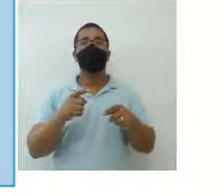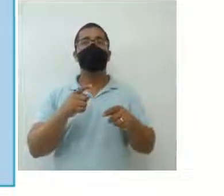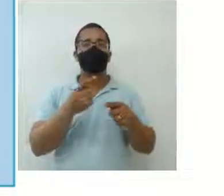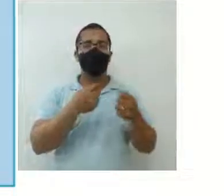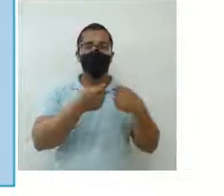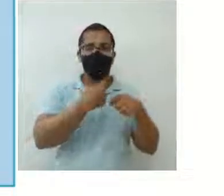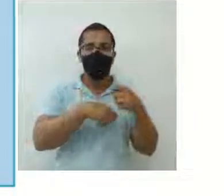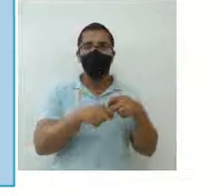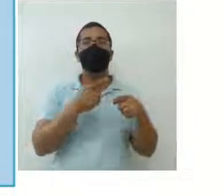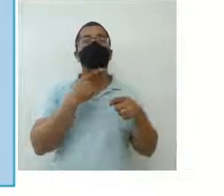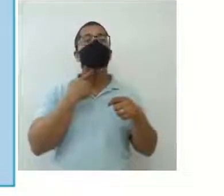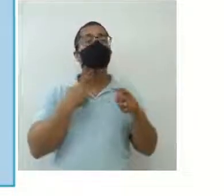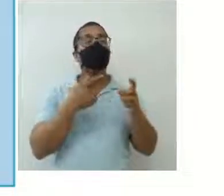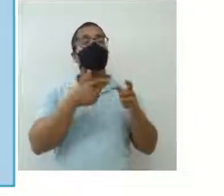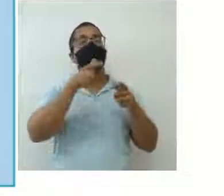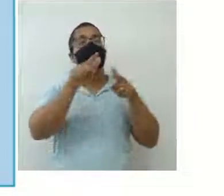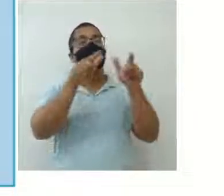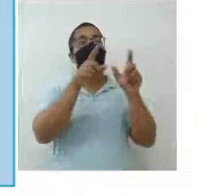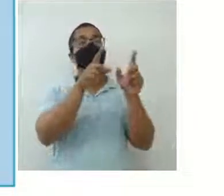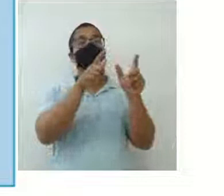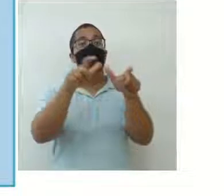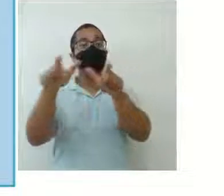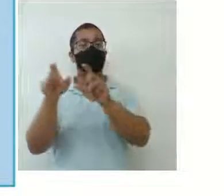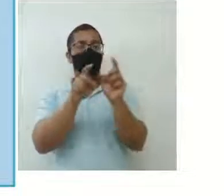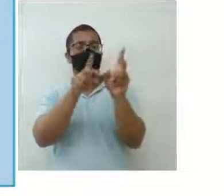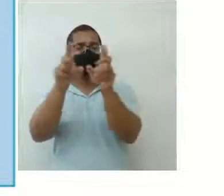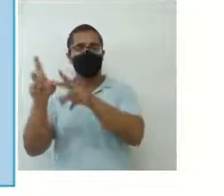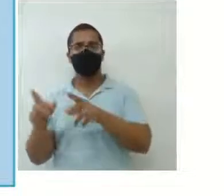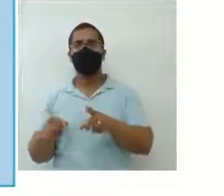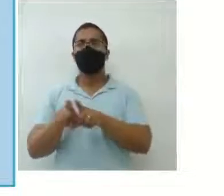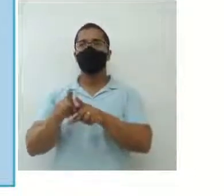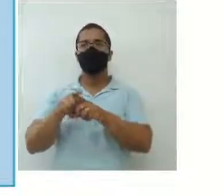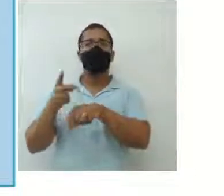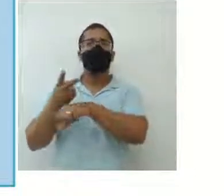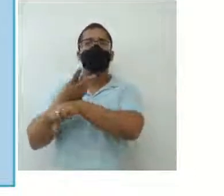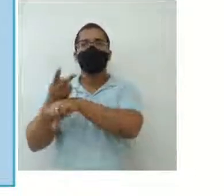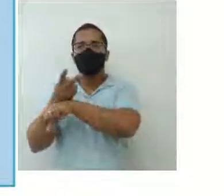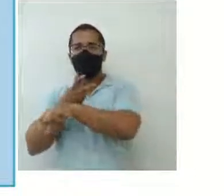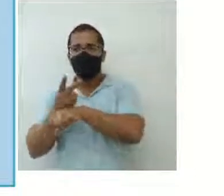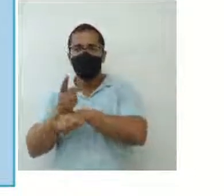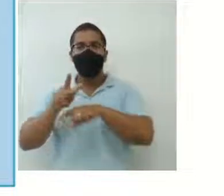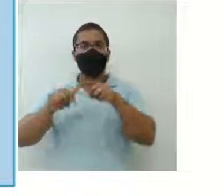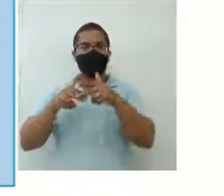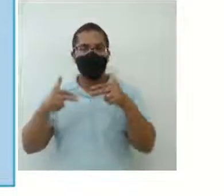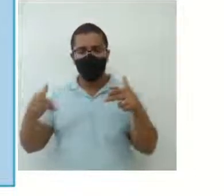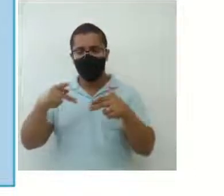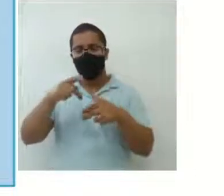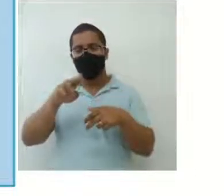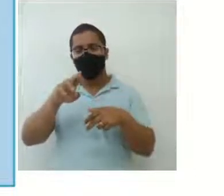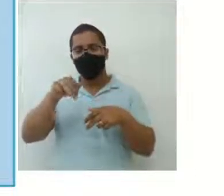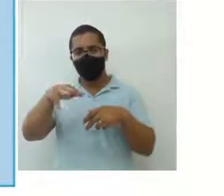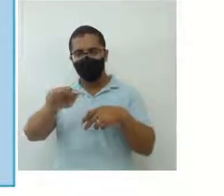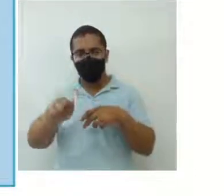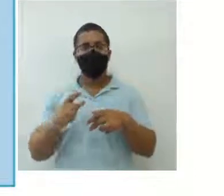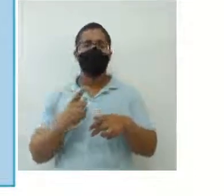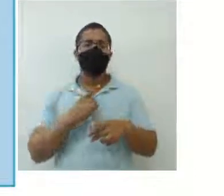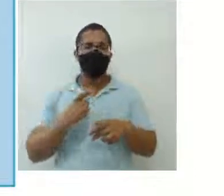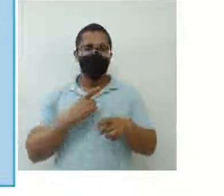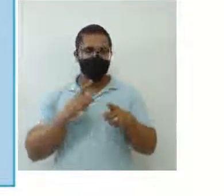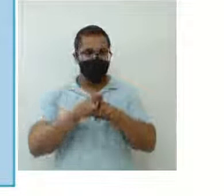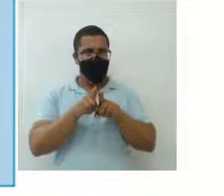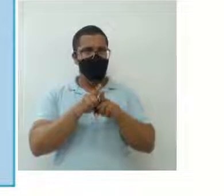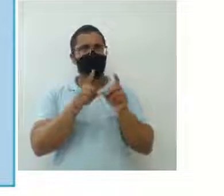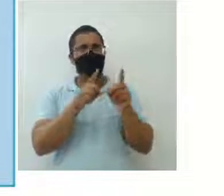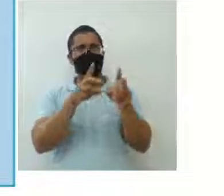consumidores, busca por matéria-primas, investimento do capital excedente, observe, necessidade de novos